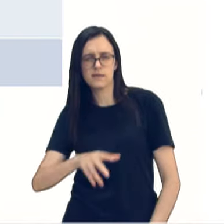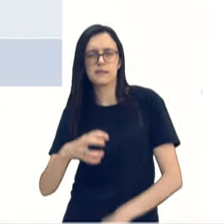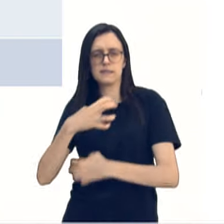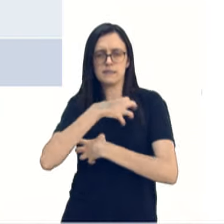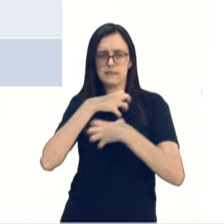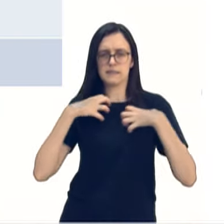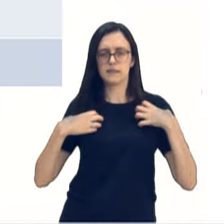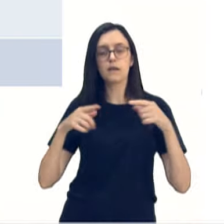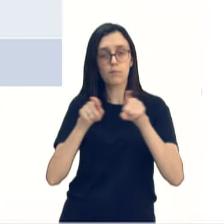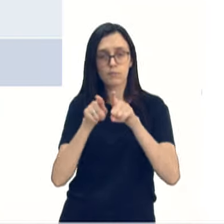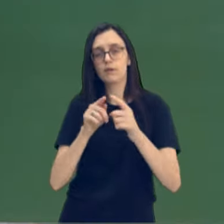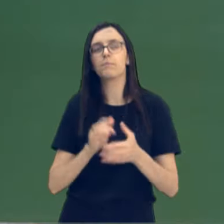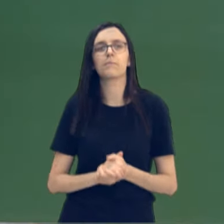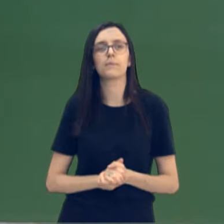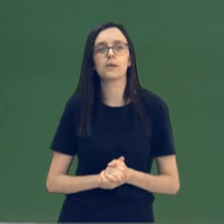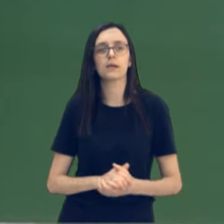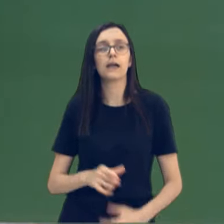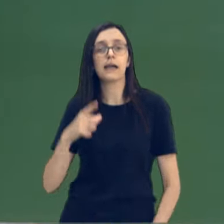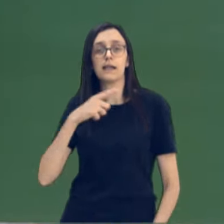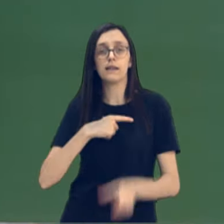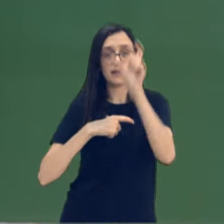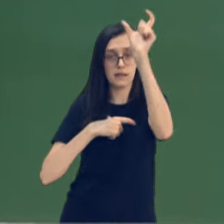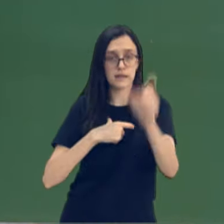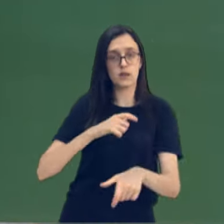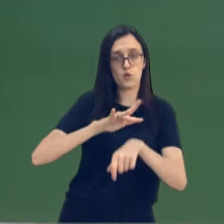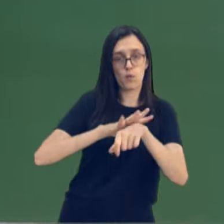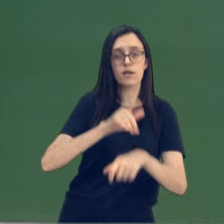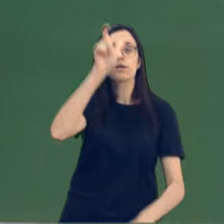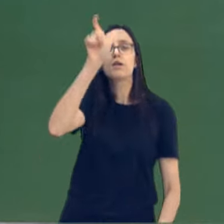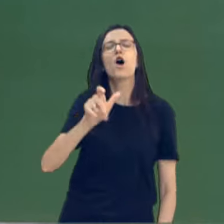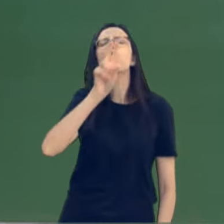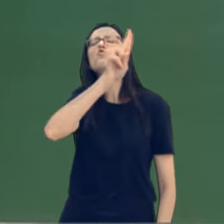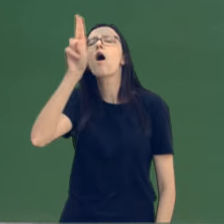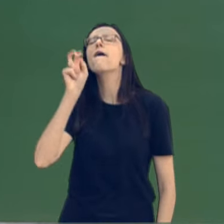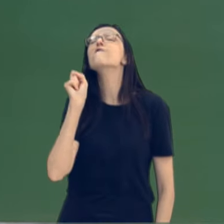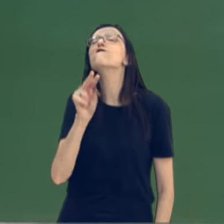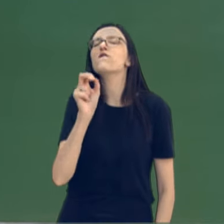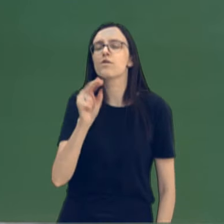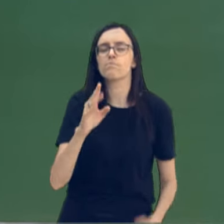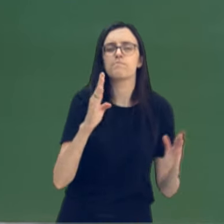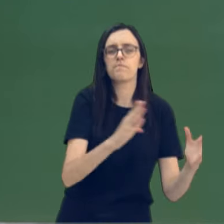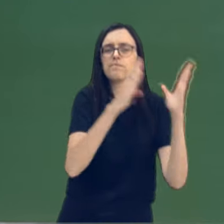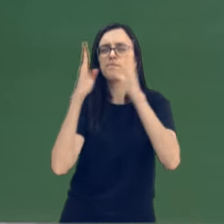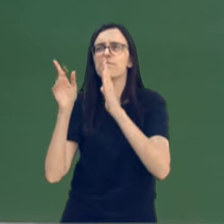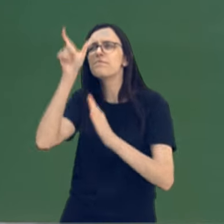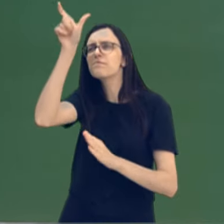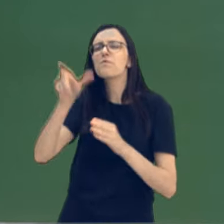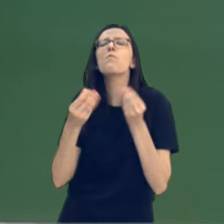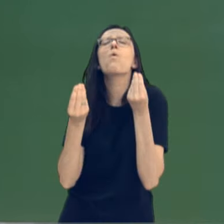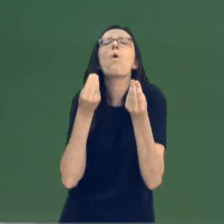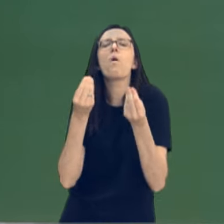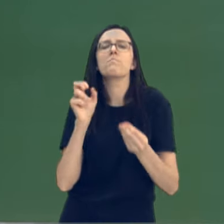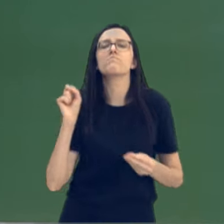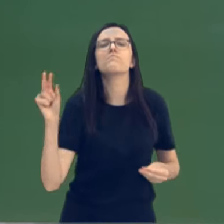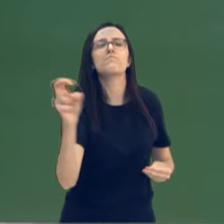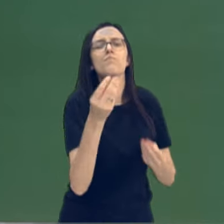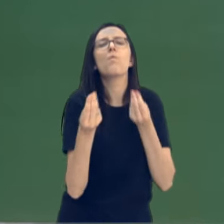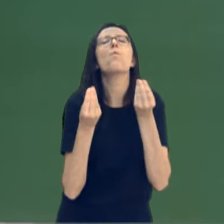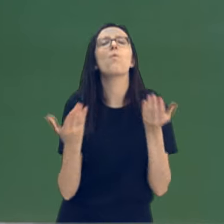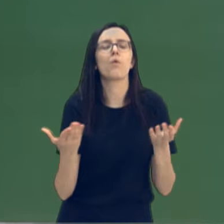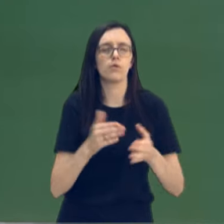O nome do vírus causador delas. Aí pergunto para vocês, vocês lembram as maneiras de se contaminar? Olha só.